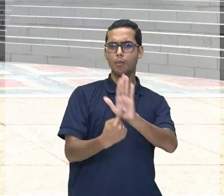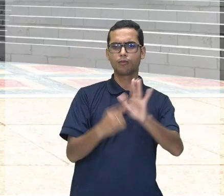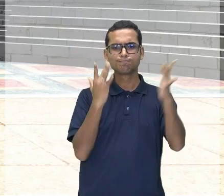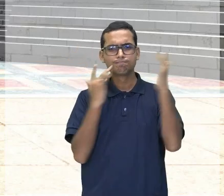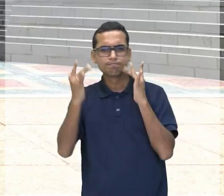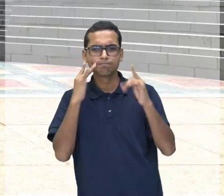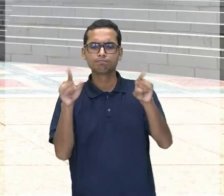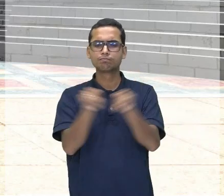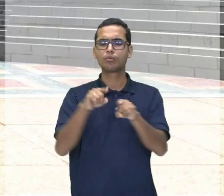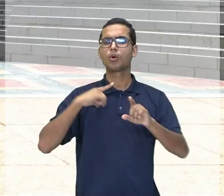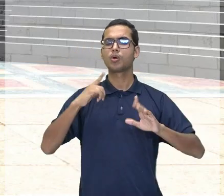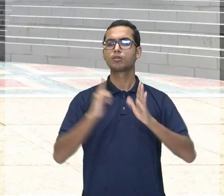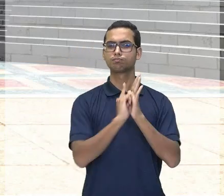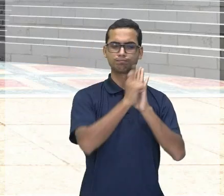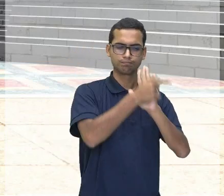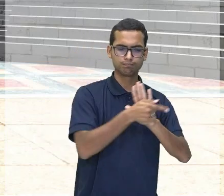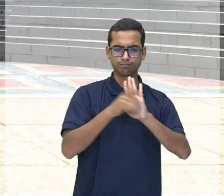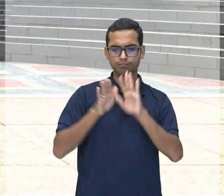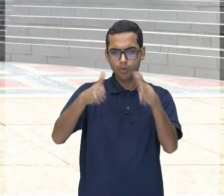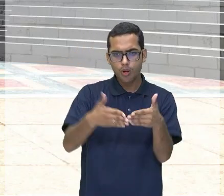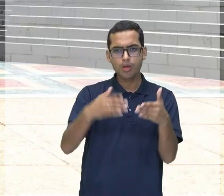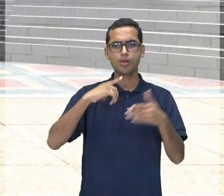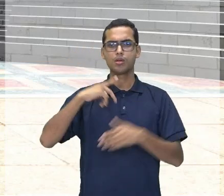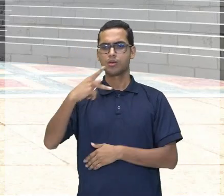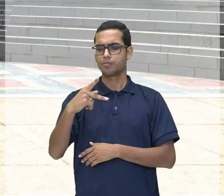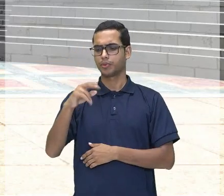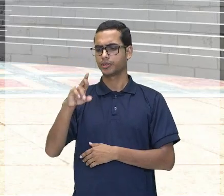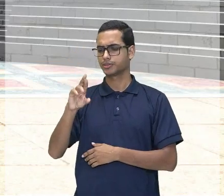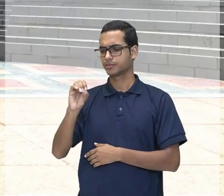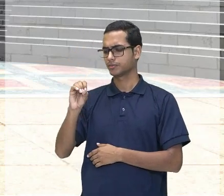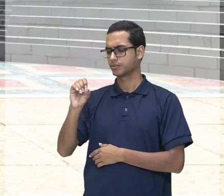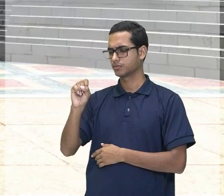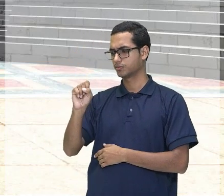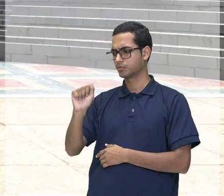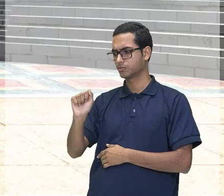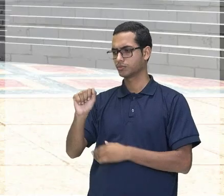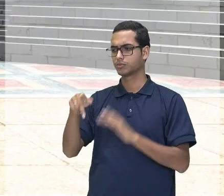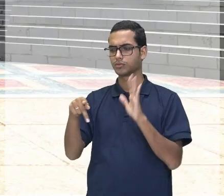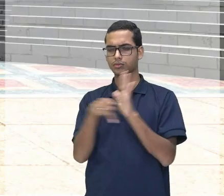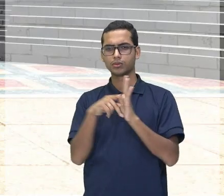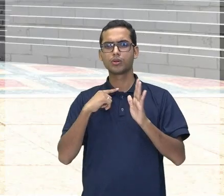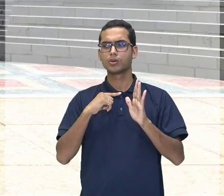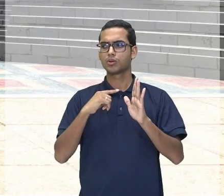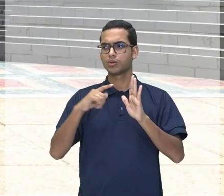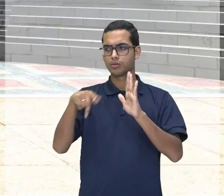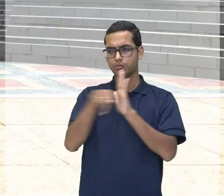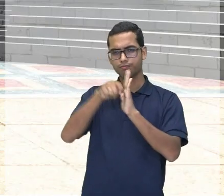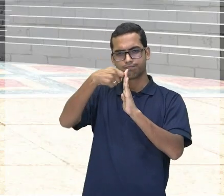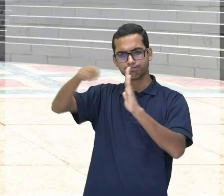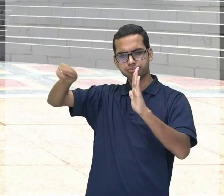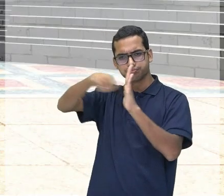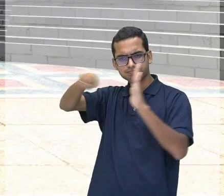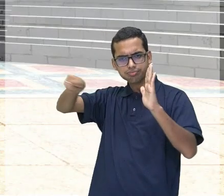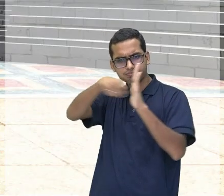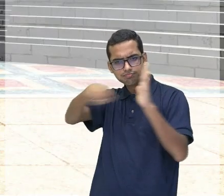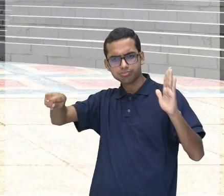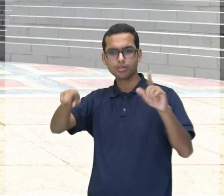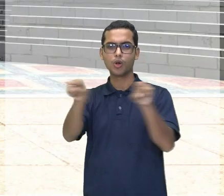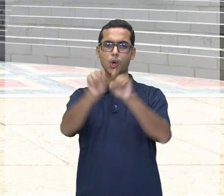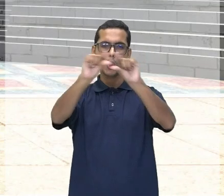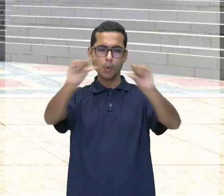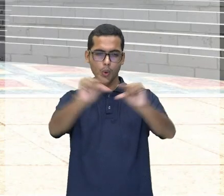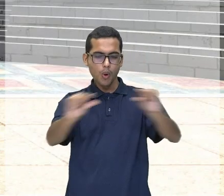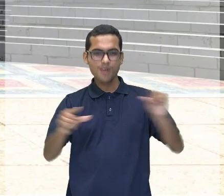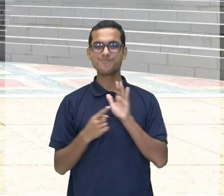específico, ele pode ser produzido em prosa ou, né, aí em versos para serem encenados em palcos,